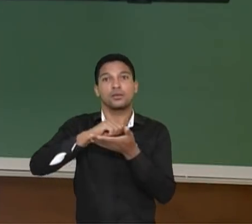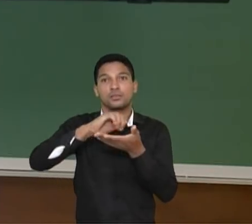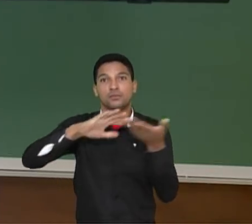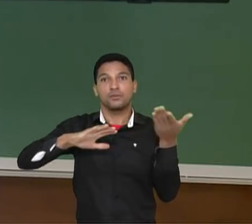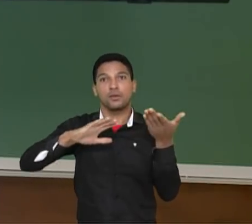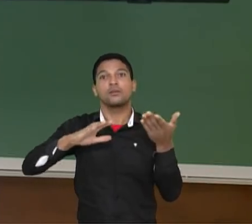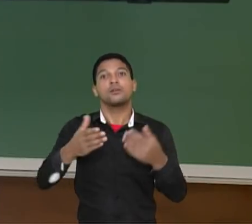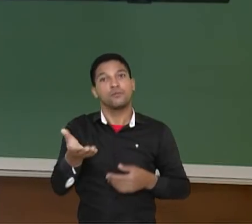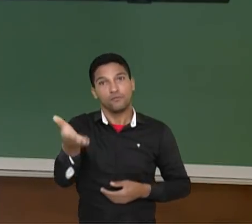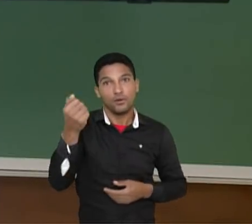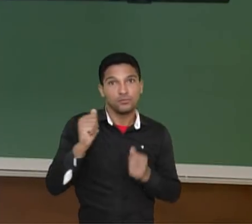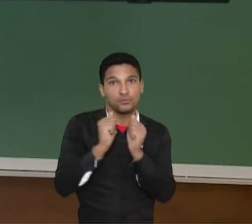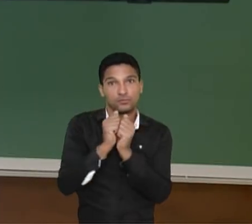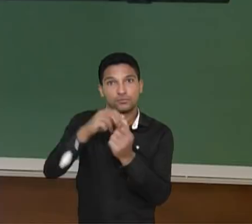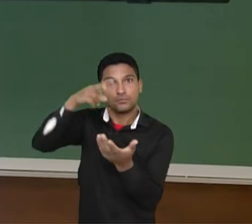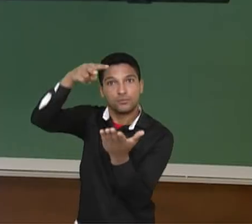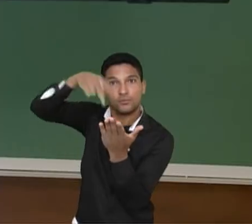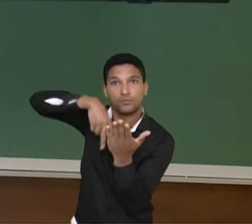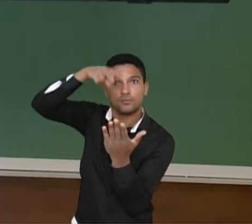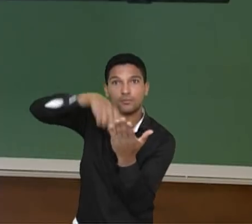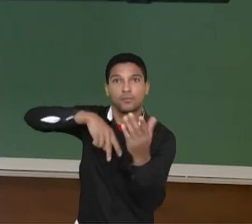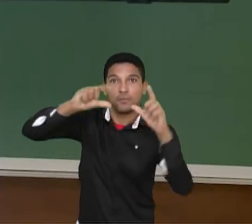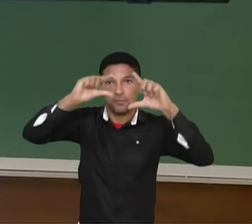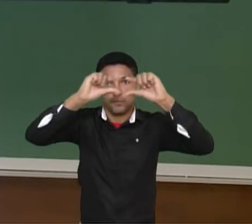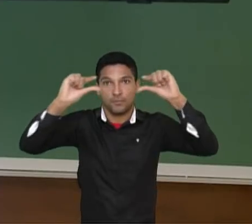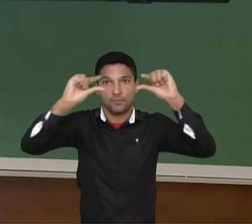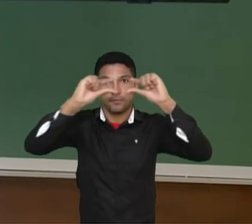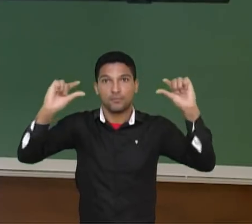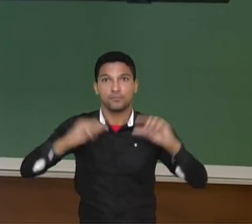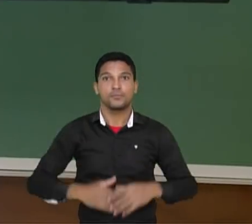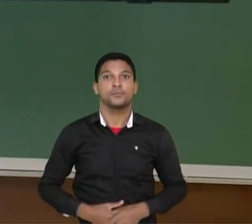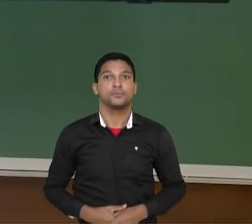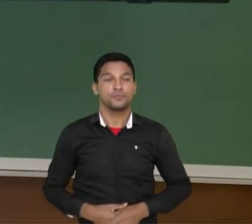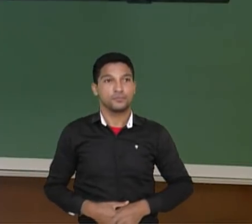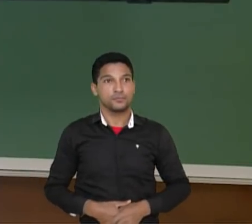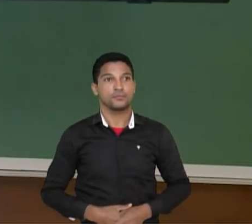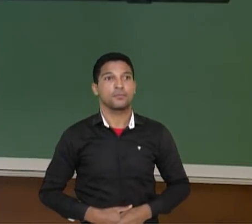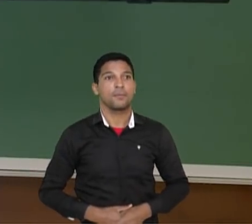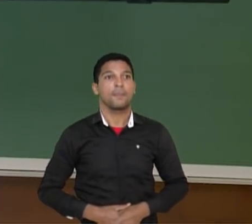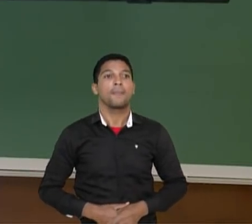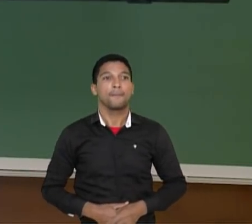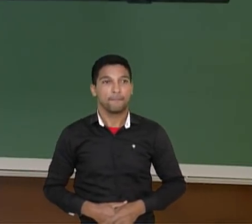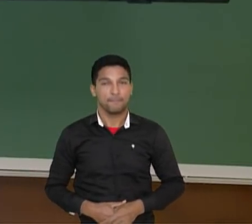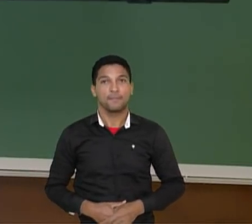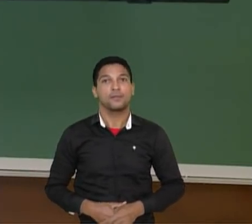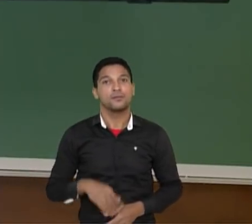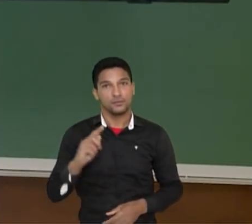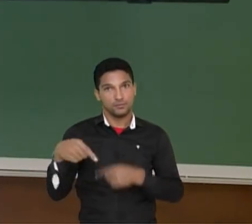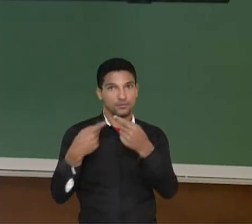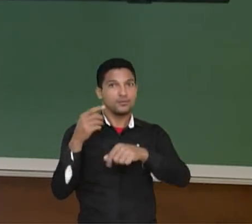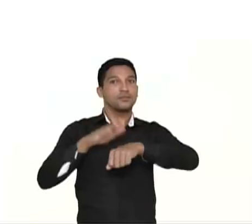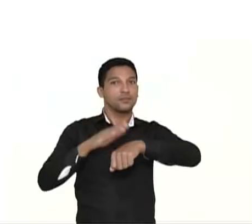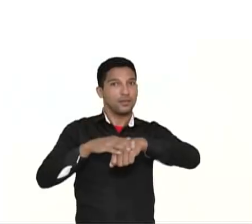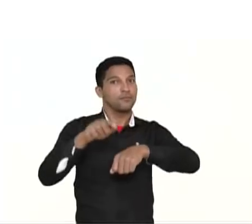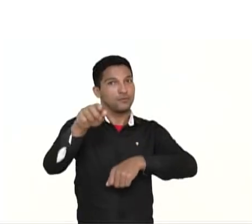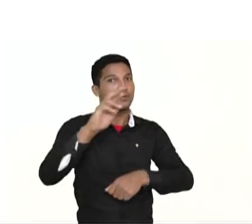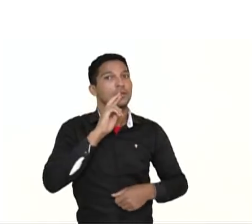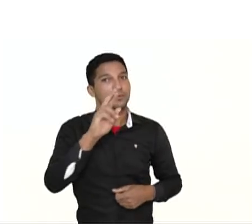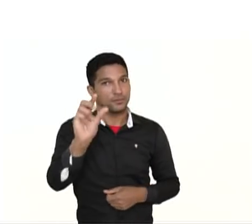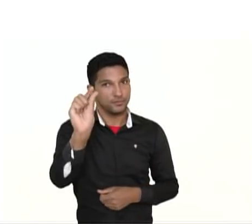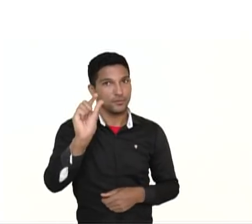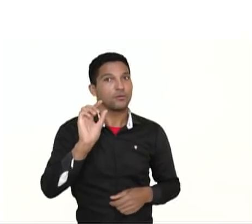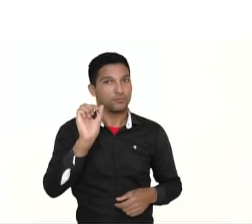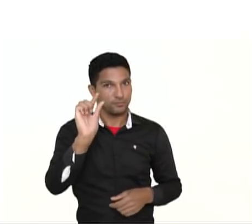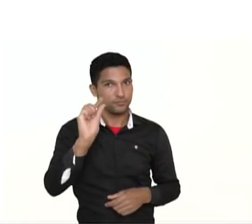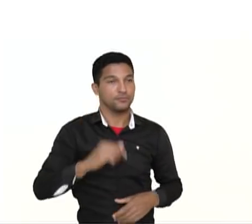ler juntos aqui o enunciado da atividade e, na sequência, vou deixar um tempinho para você responder. Então, repare